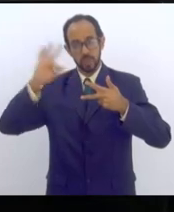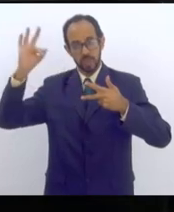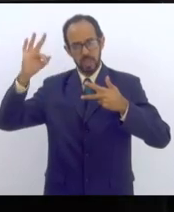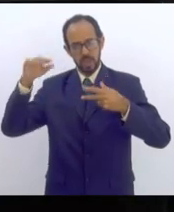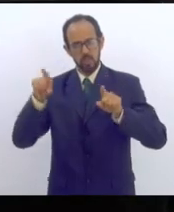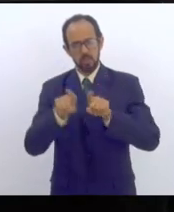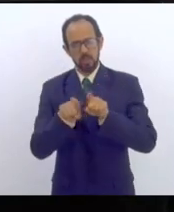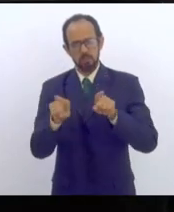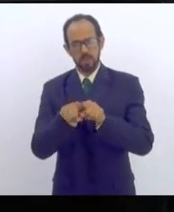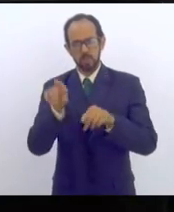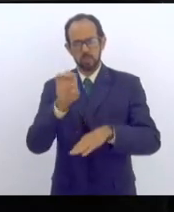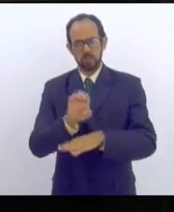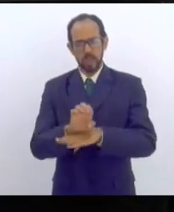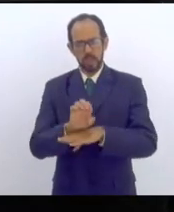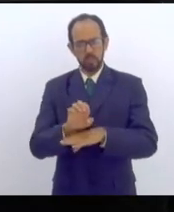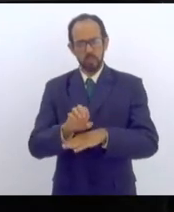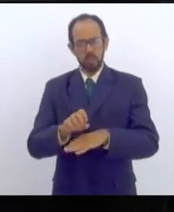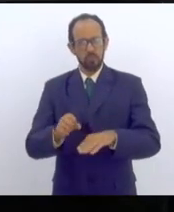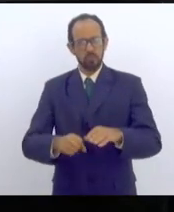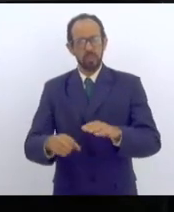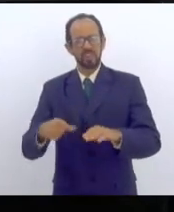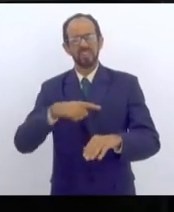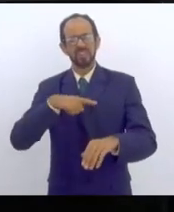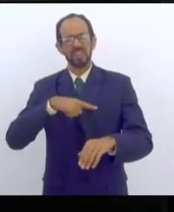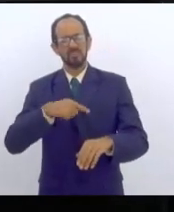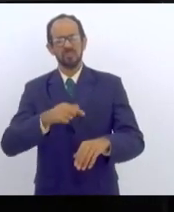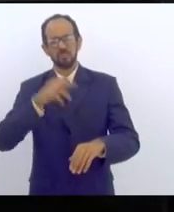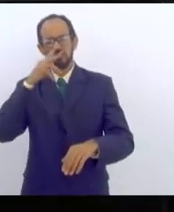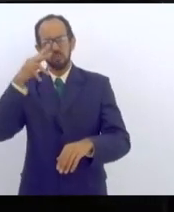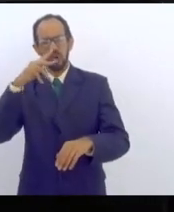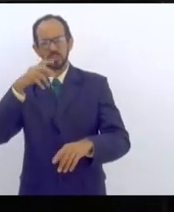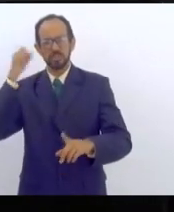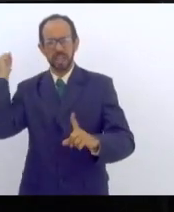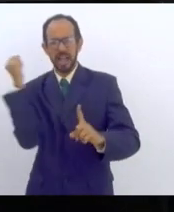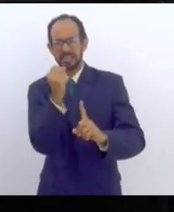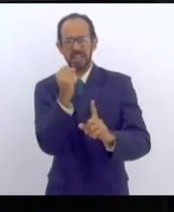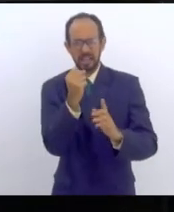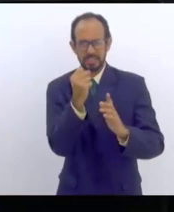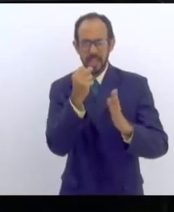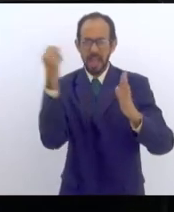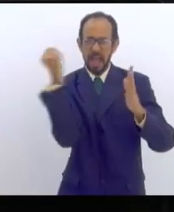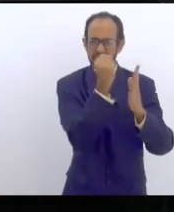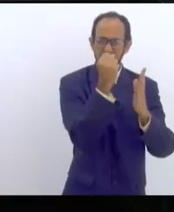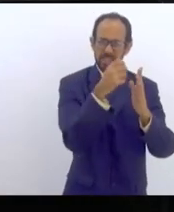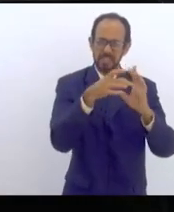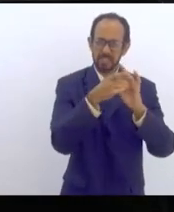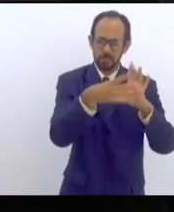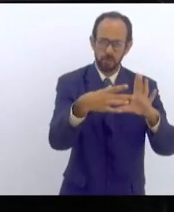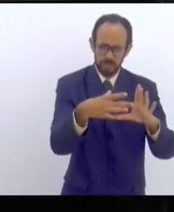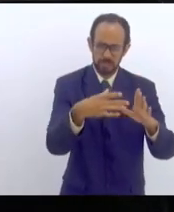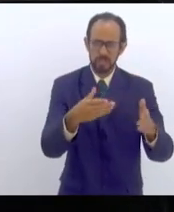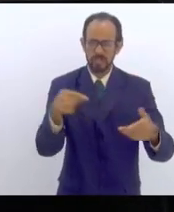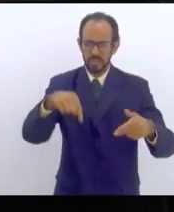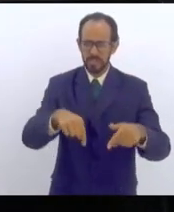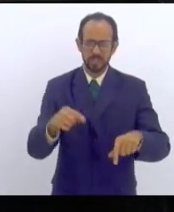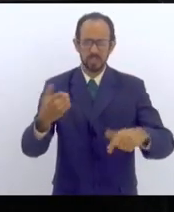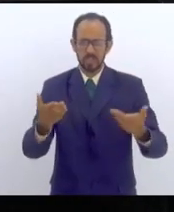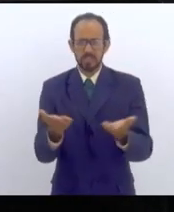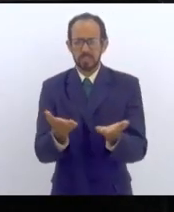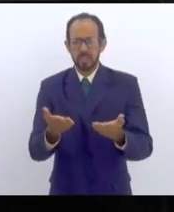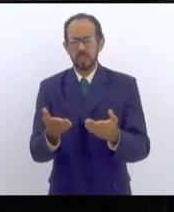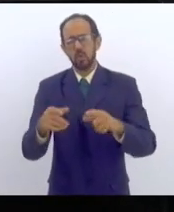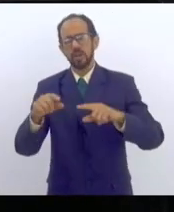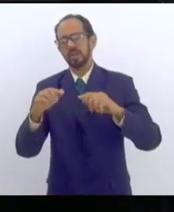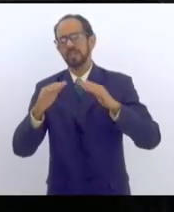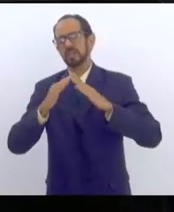por fortíssimos ataques à democracia, e nós precisamos hoje, aqui nessa casa, e tenham a certeza de que eu estarei